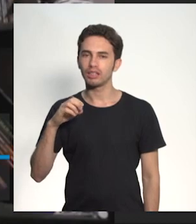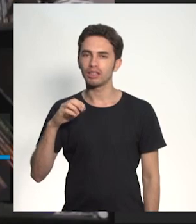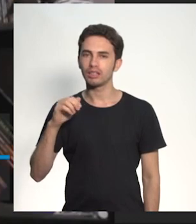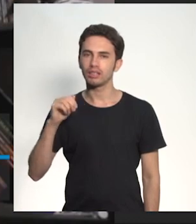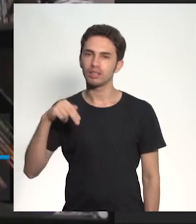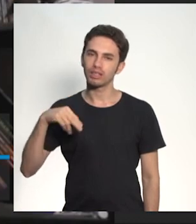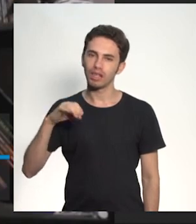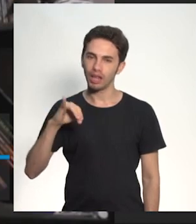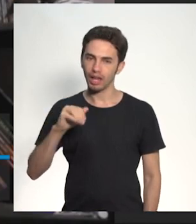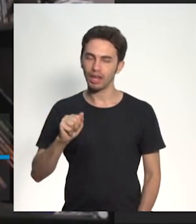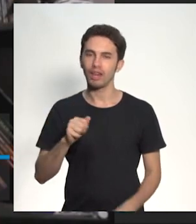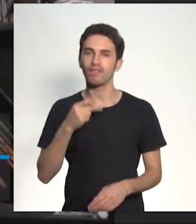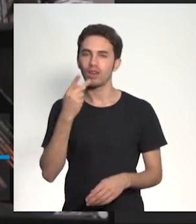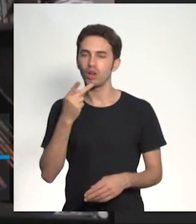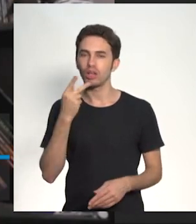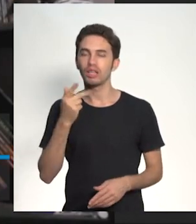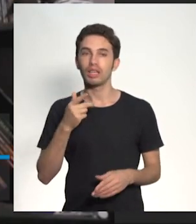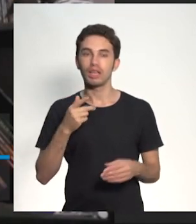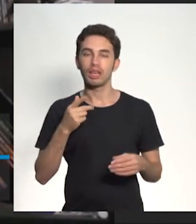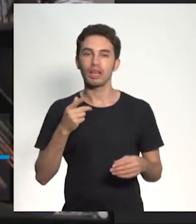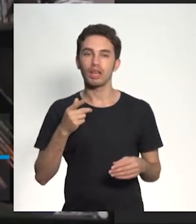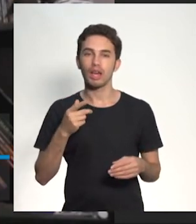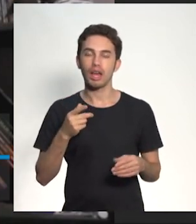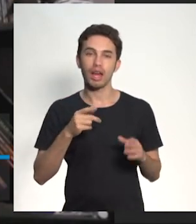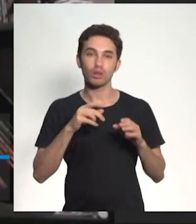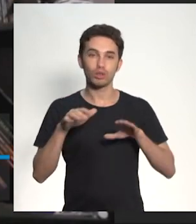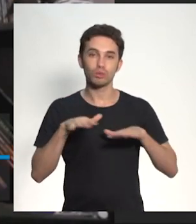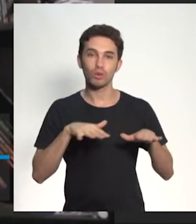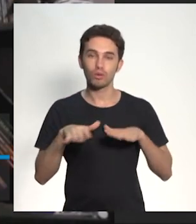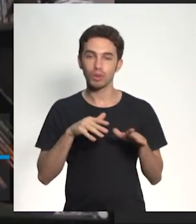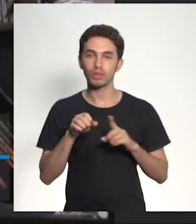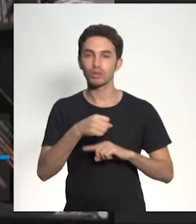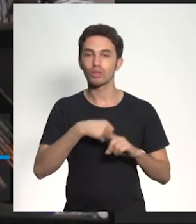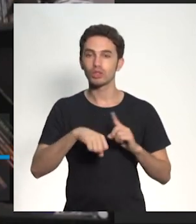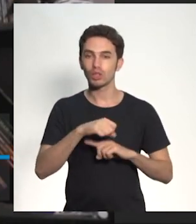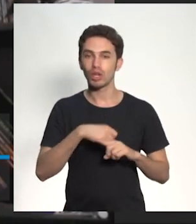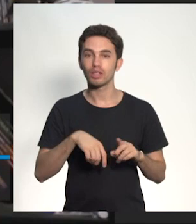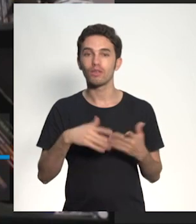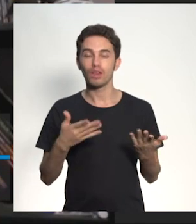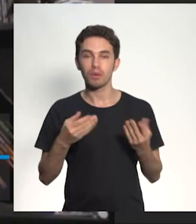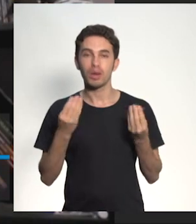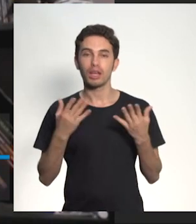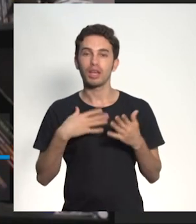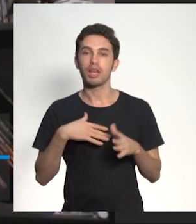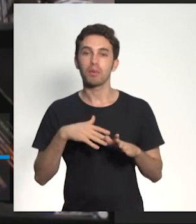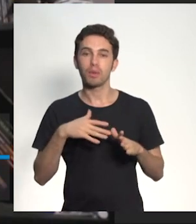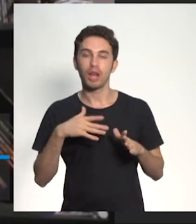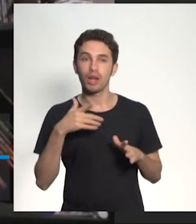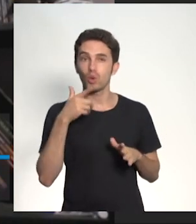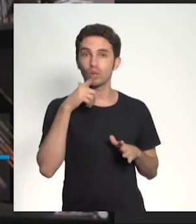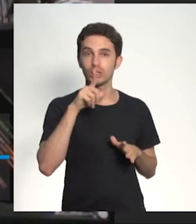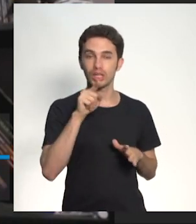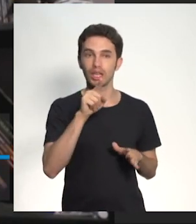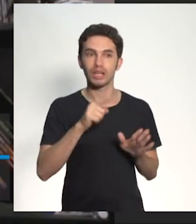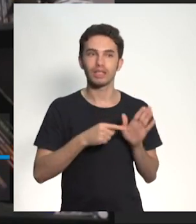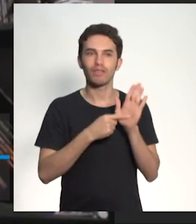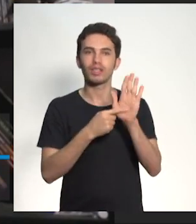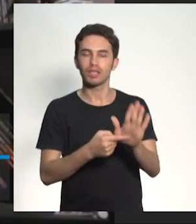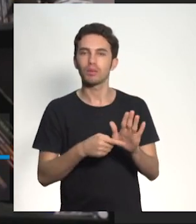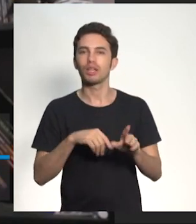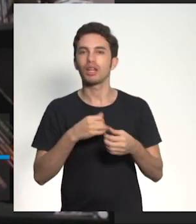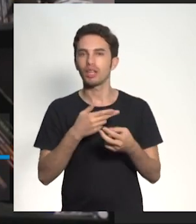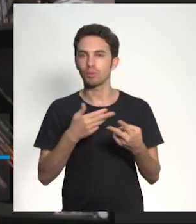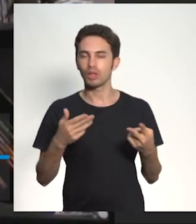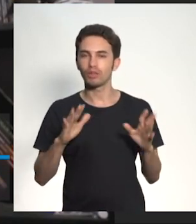né, entre aspas, levando visibilidade para obrigar que o direito seja cumprido. E também da Escola PEI, professor Carlos